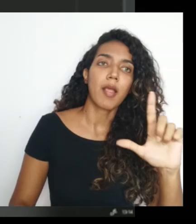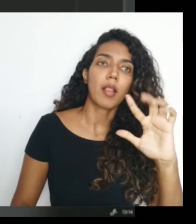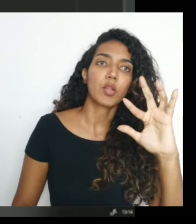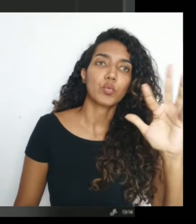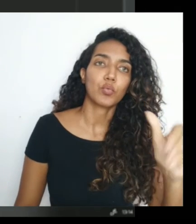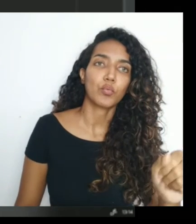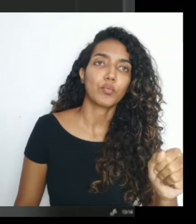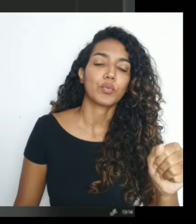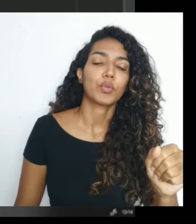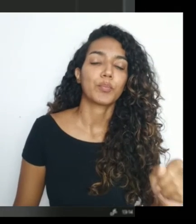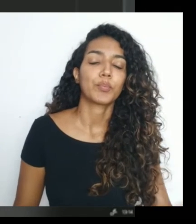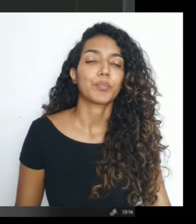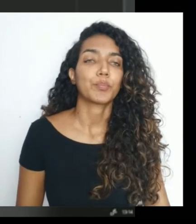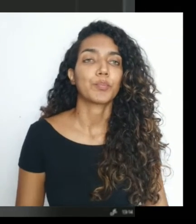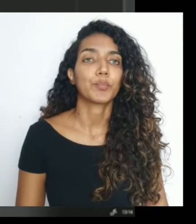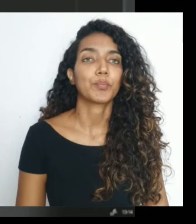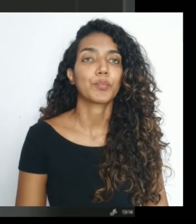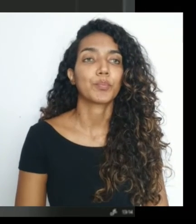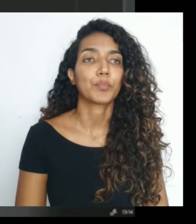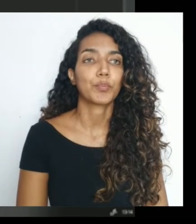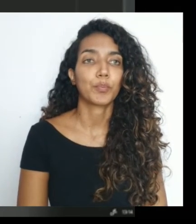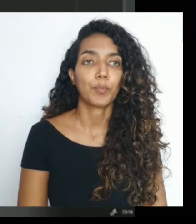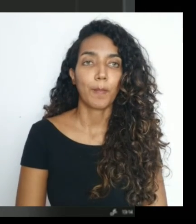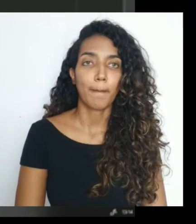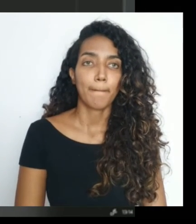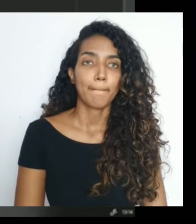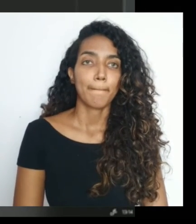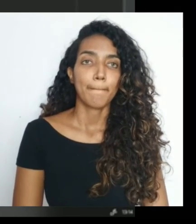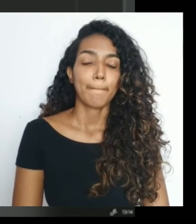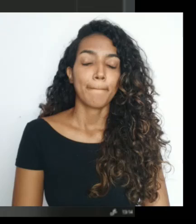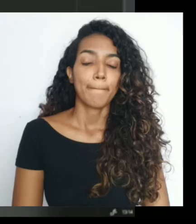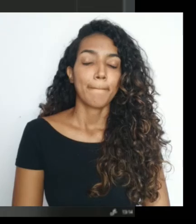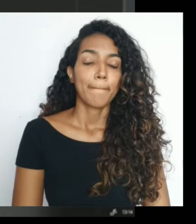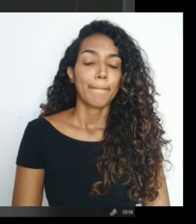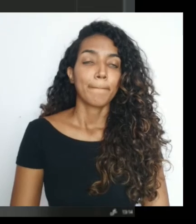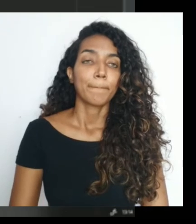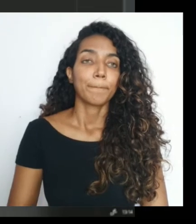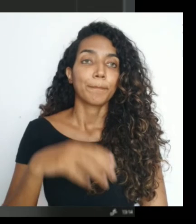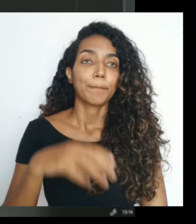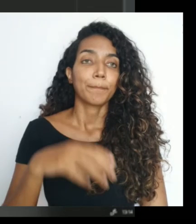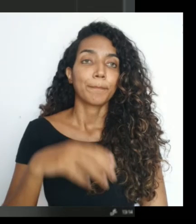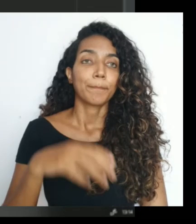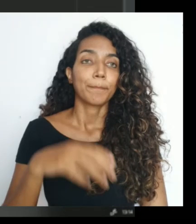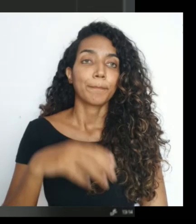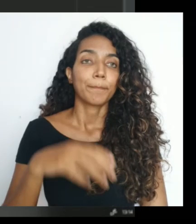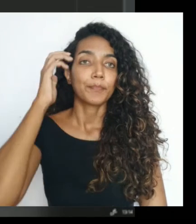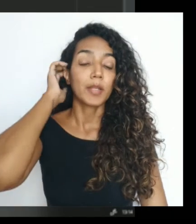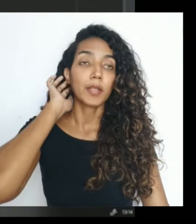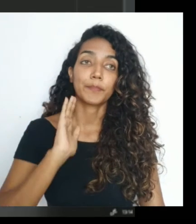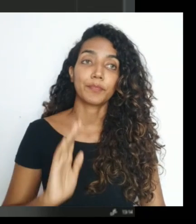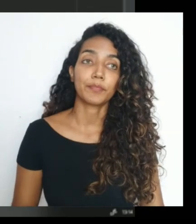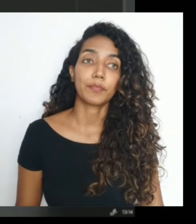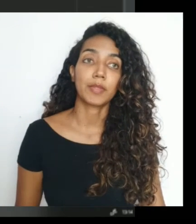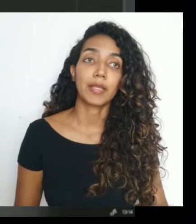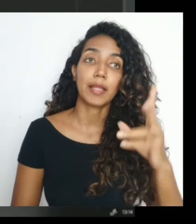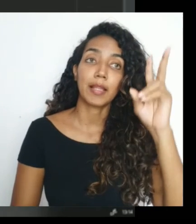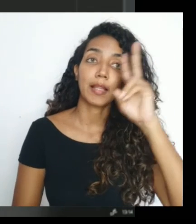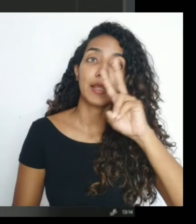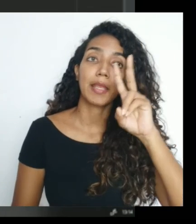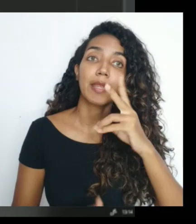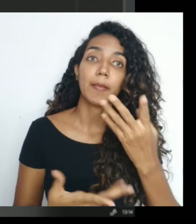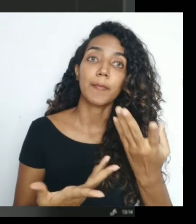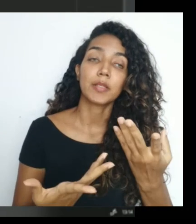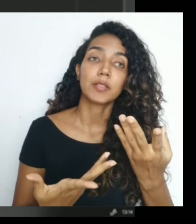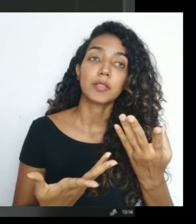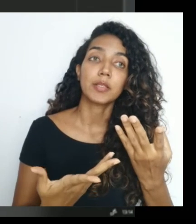L, teria que colocar um L no final, para dizer que esse cara é long. Lembrem-se, a programação não usa L minúsculo, tá? Isso